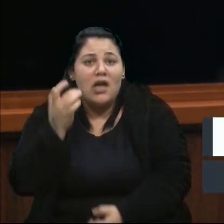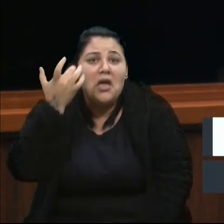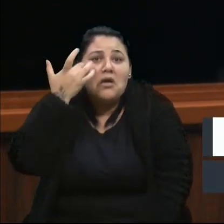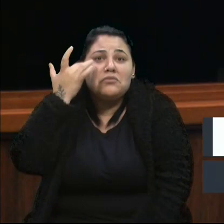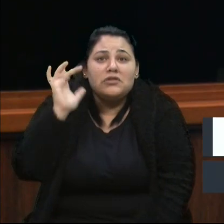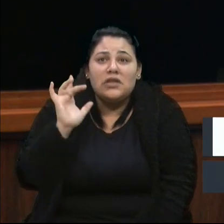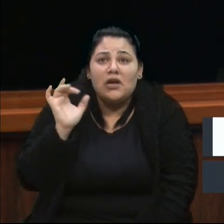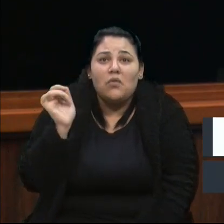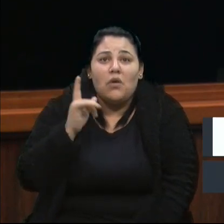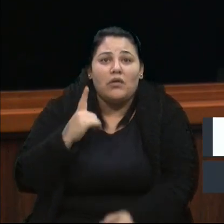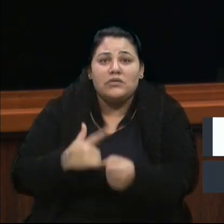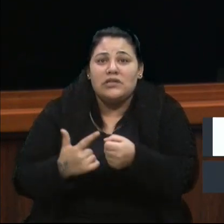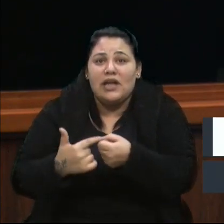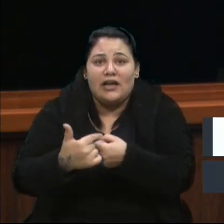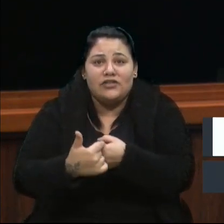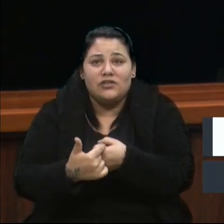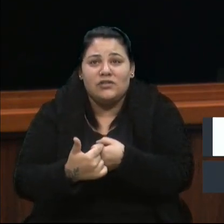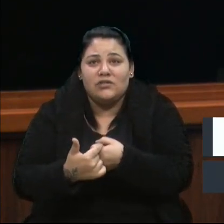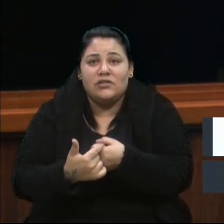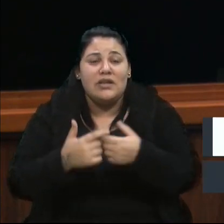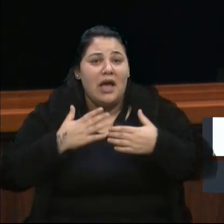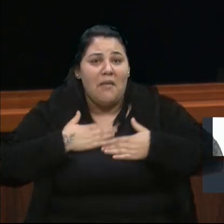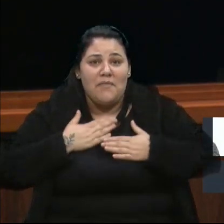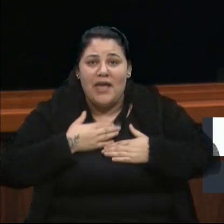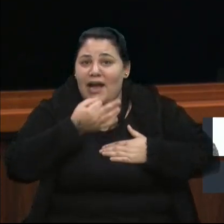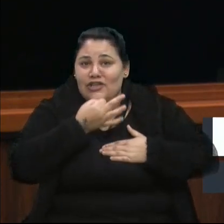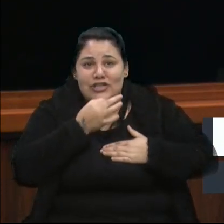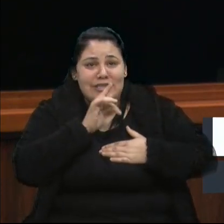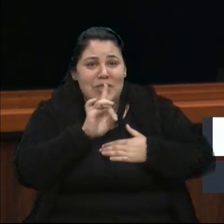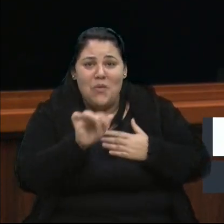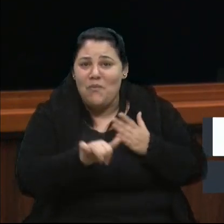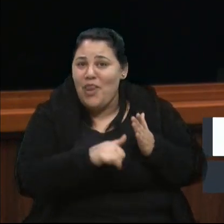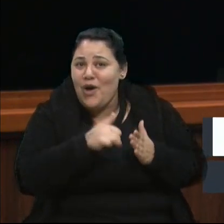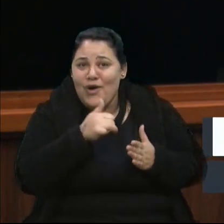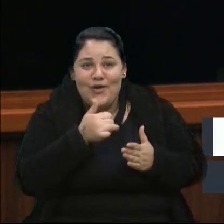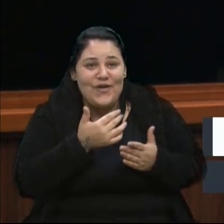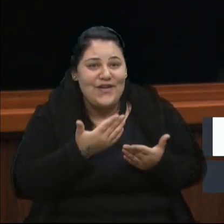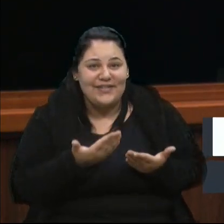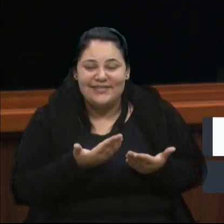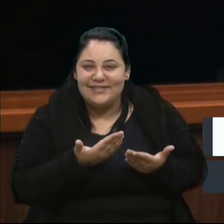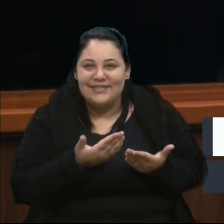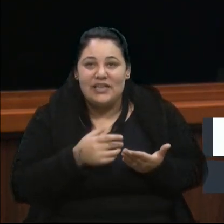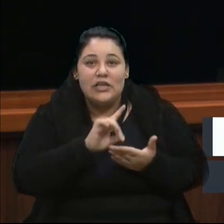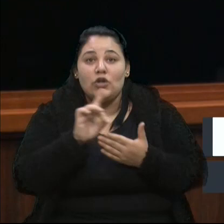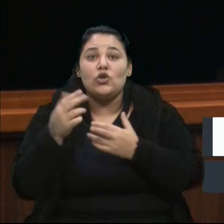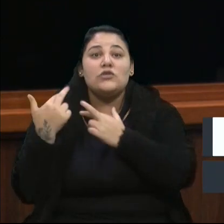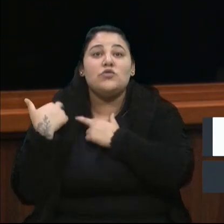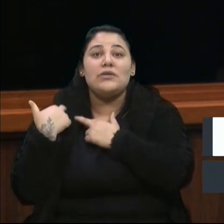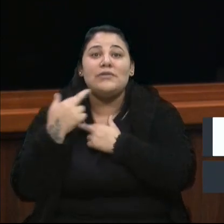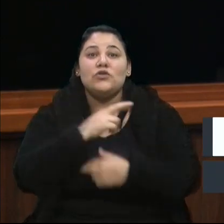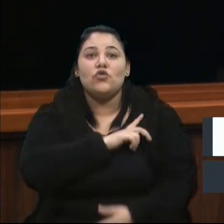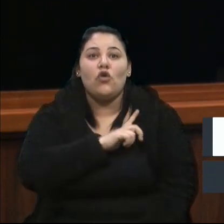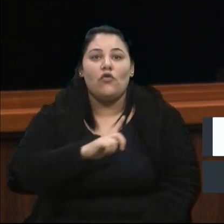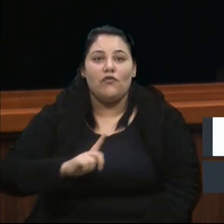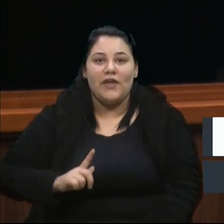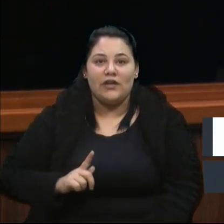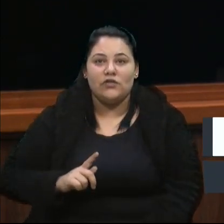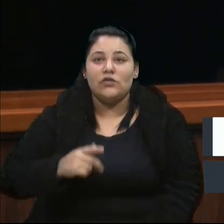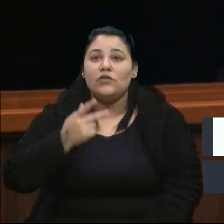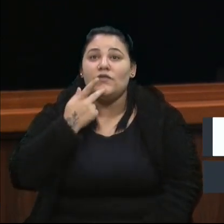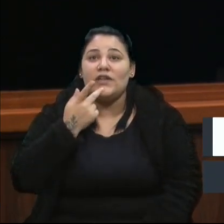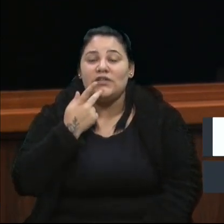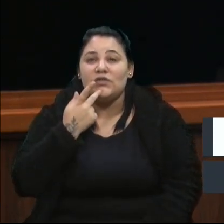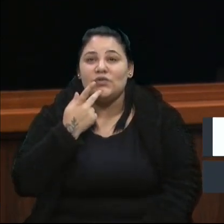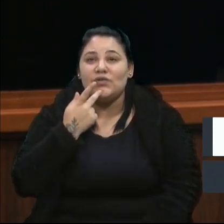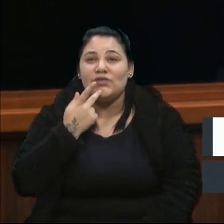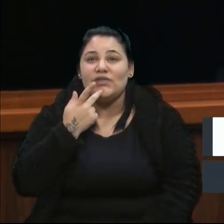que cidade é essa. Na minha cidade não melhorou. E aqui não estou responsabilizando um governo ou outro. É a questão da